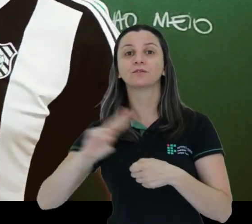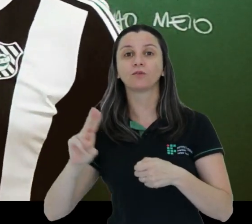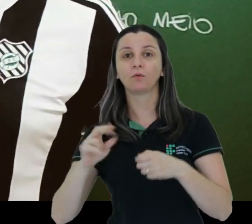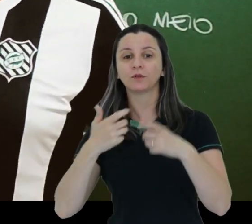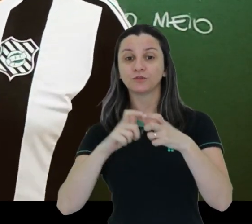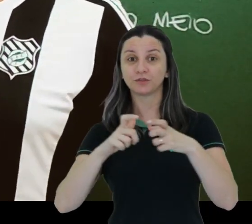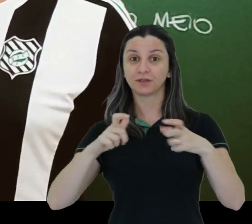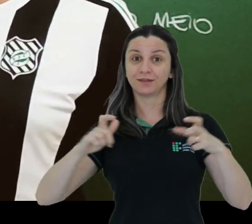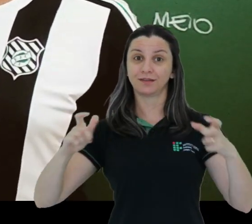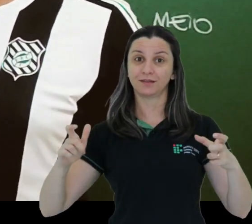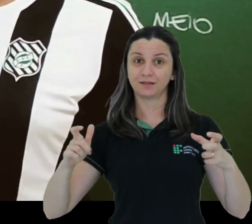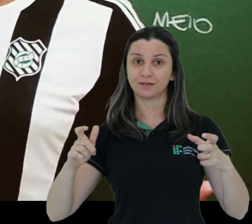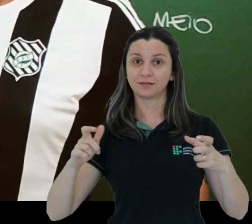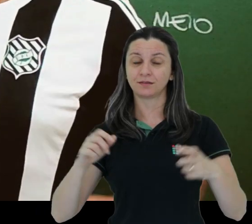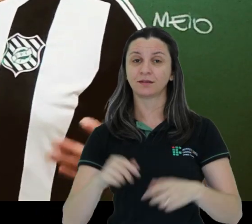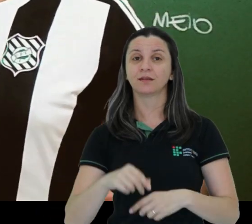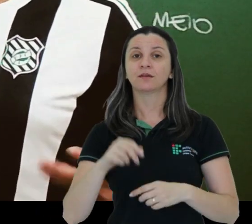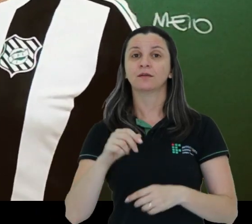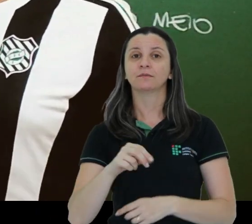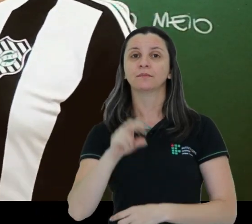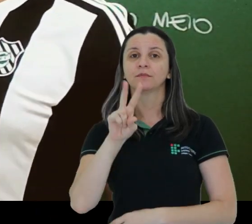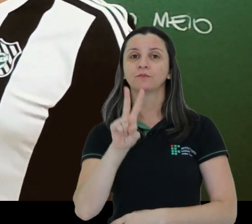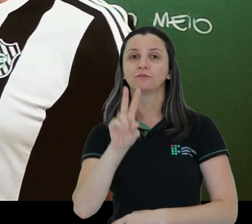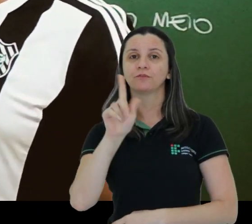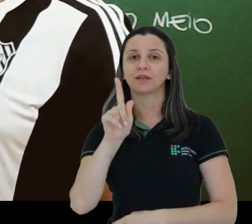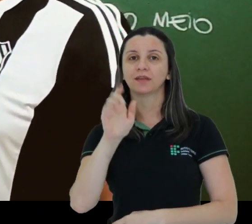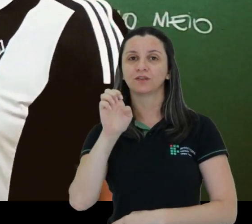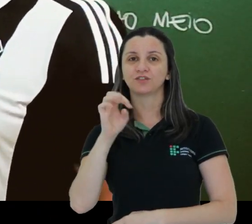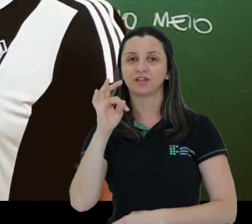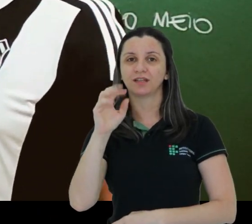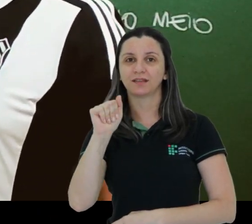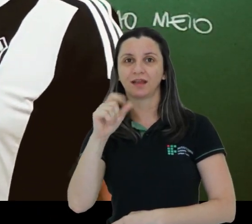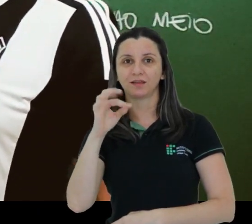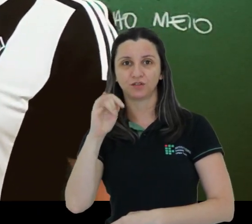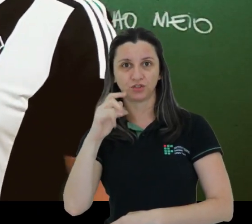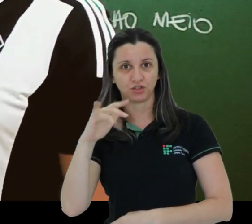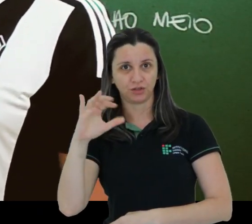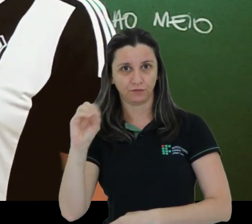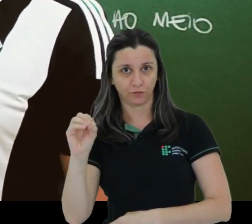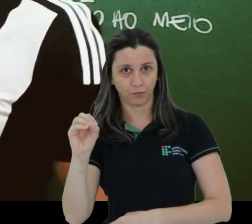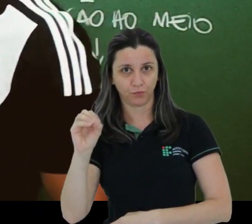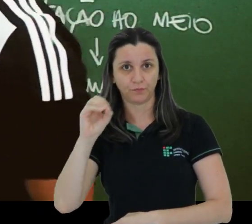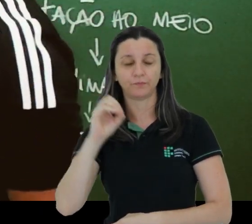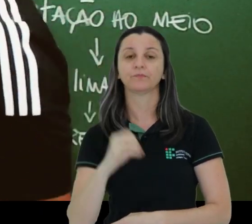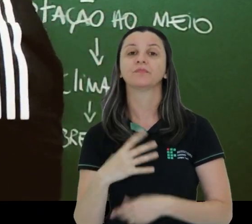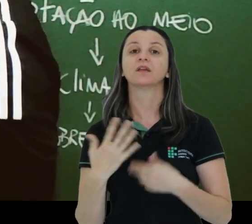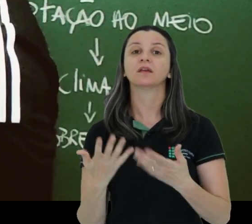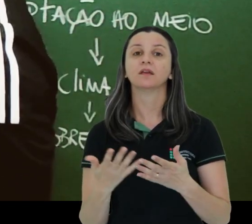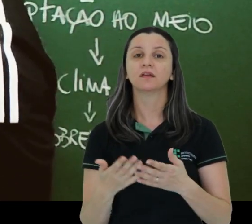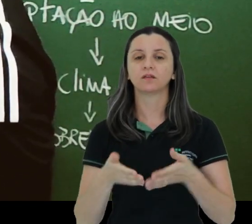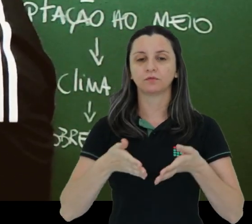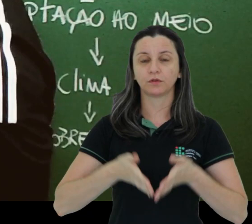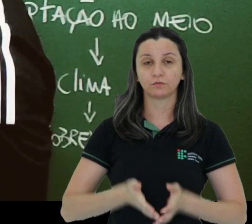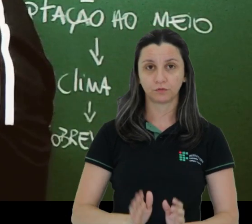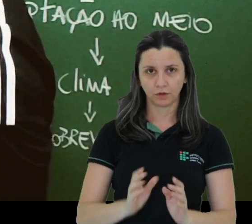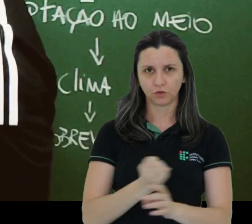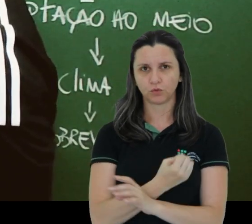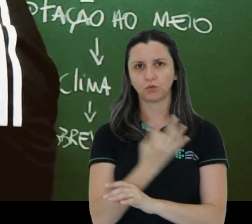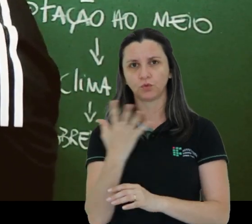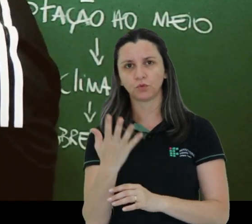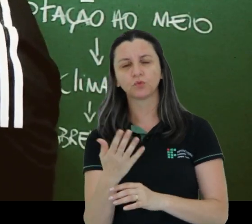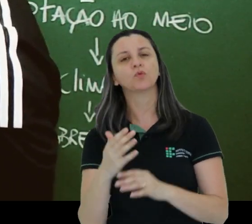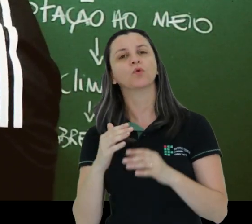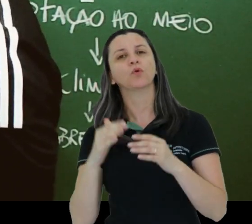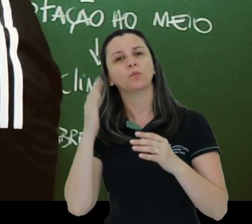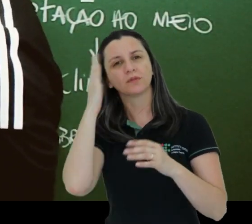ser chamado de crescimento vegetativo. É quanto a população vai crescendo. Então tem lá a taxa de natalidade,